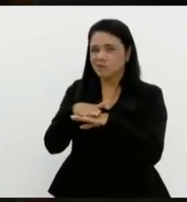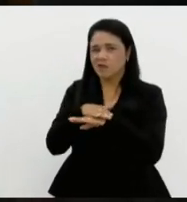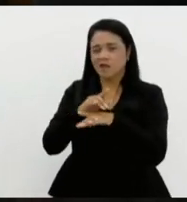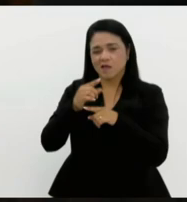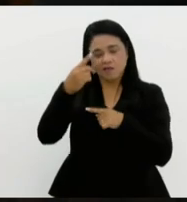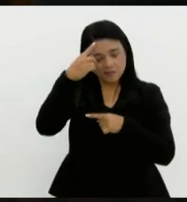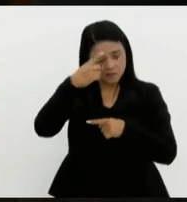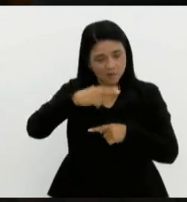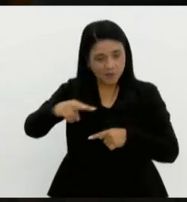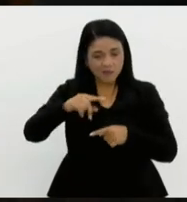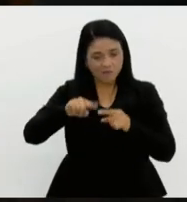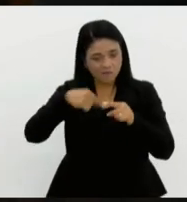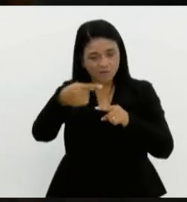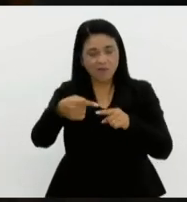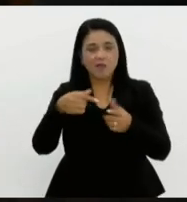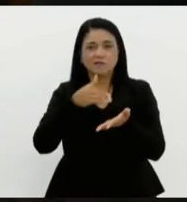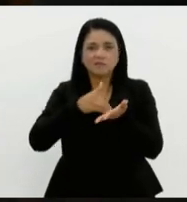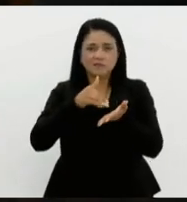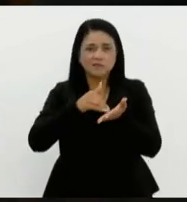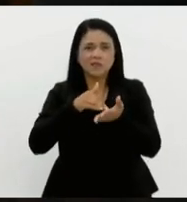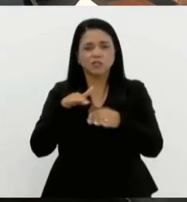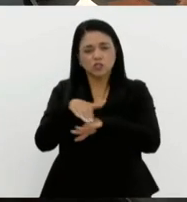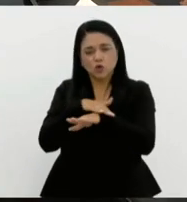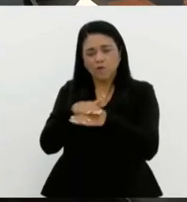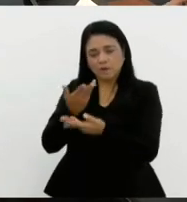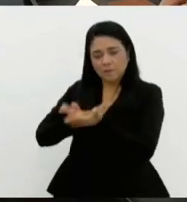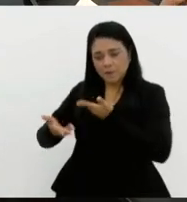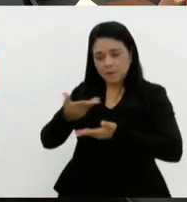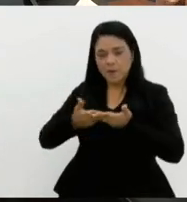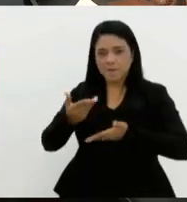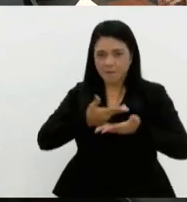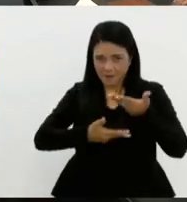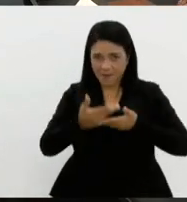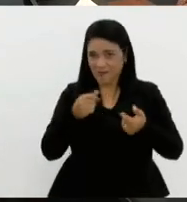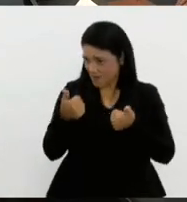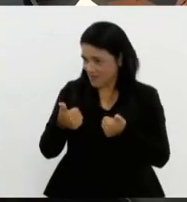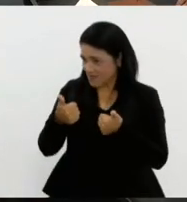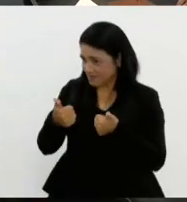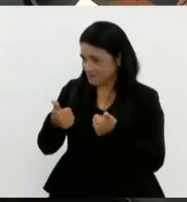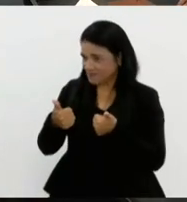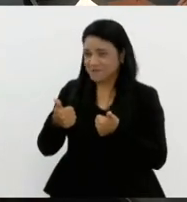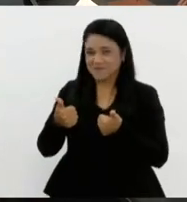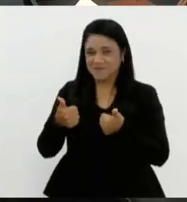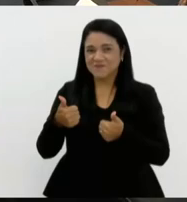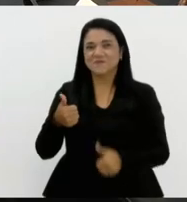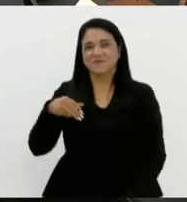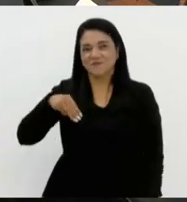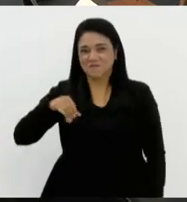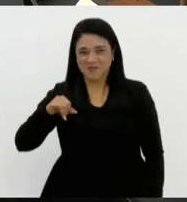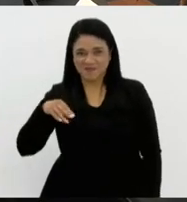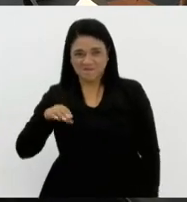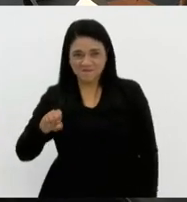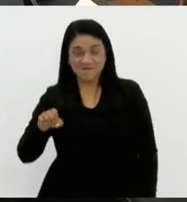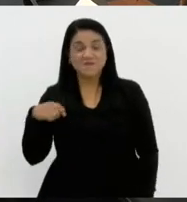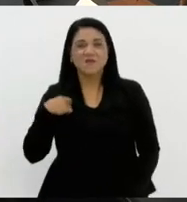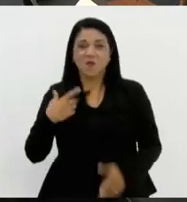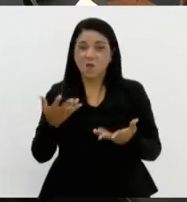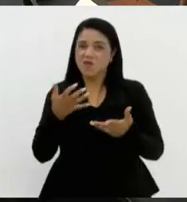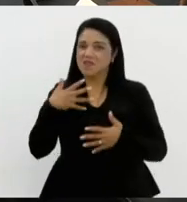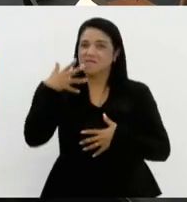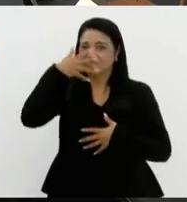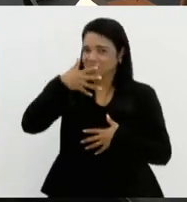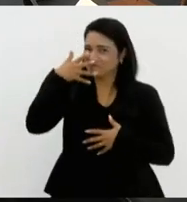próxima semana, ela comparecer aqui para a gente ajustar isso. Obrigada, presidente. Satisfaz assim, meu decano? Sim, mas eu queria falar sobre isso e